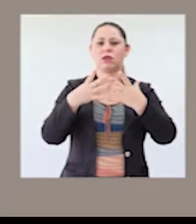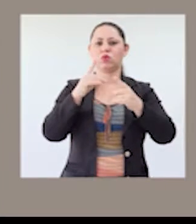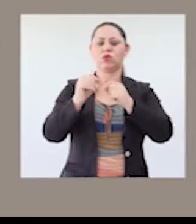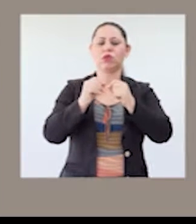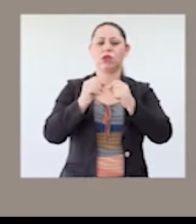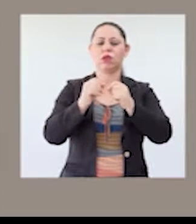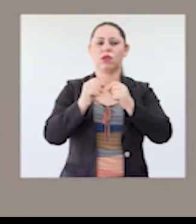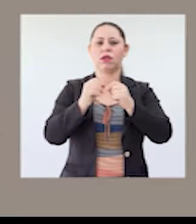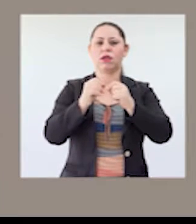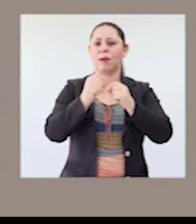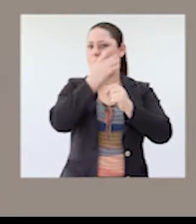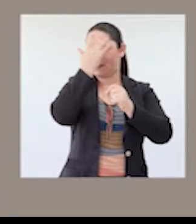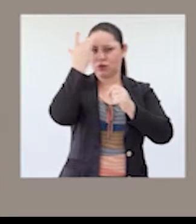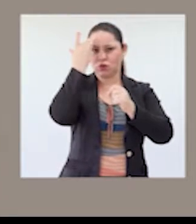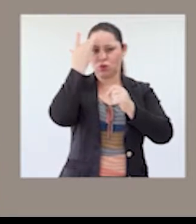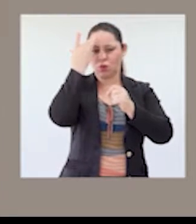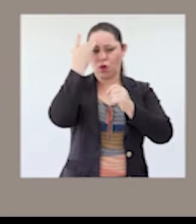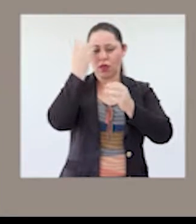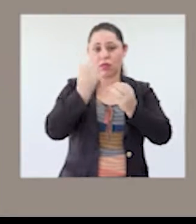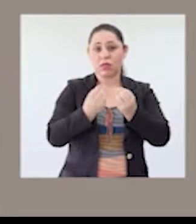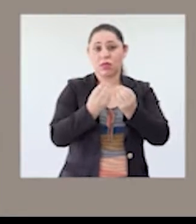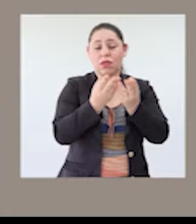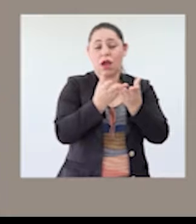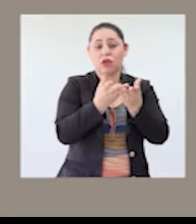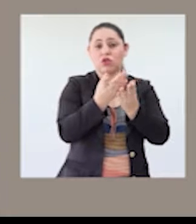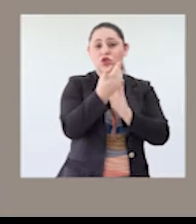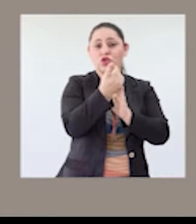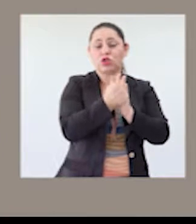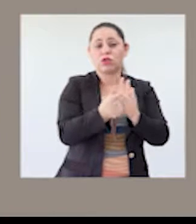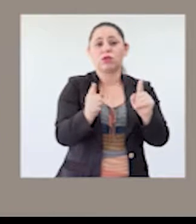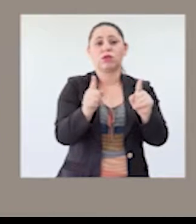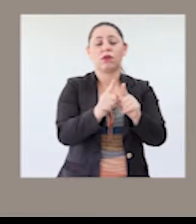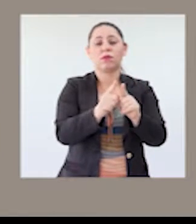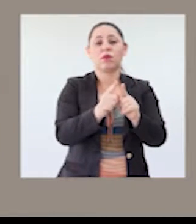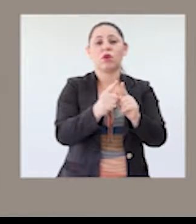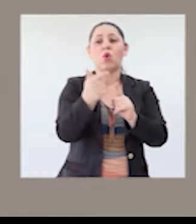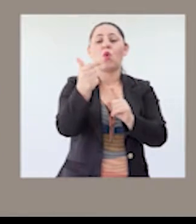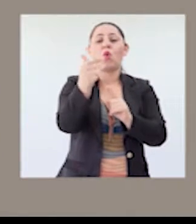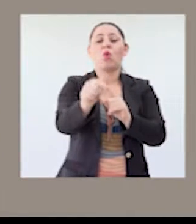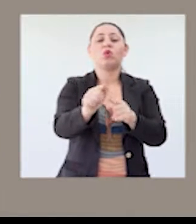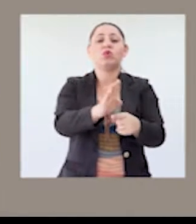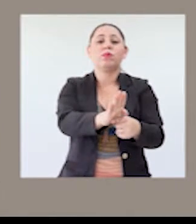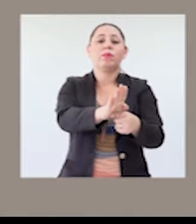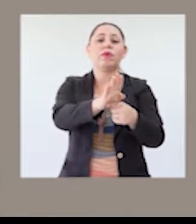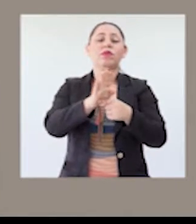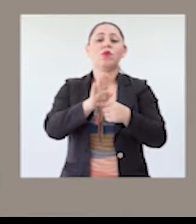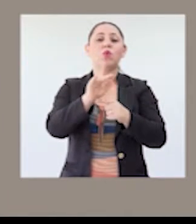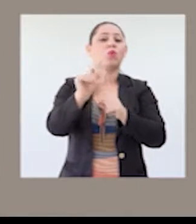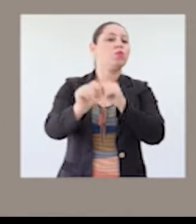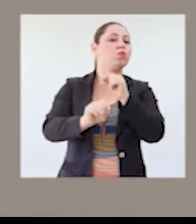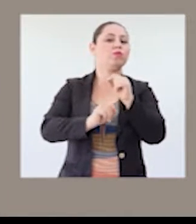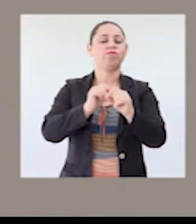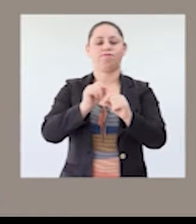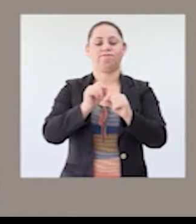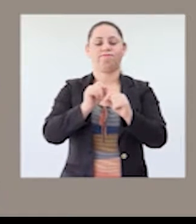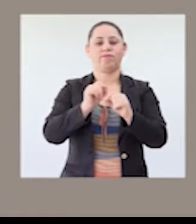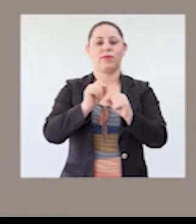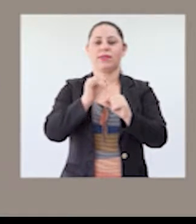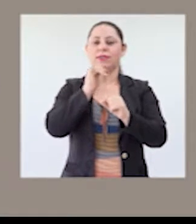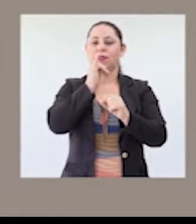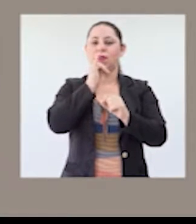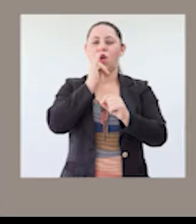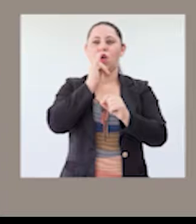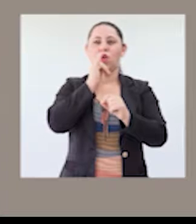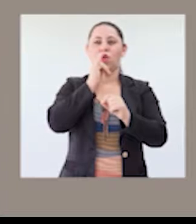de dinheiro, espécie propriamente dita, como através de alguma outra benesse, alguma outra vantagem. É